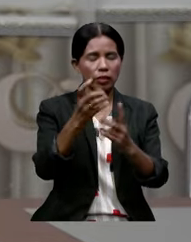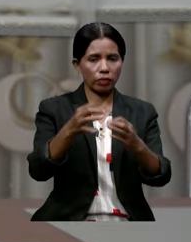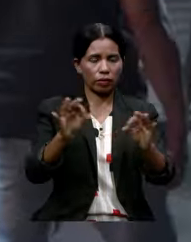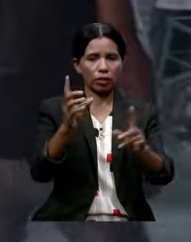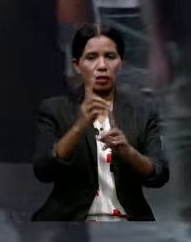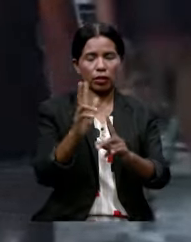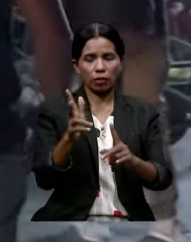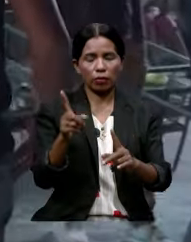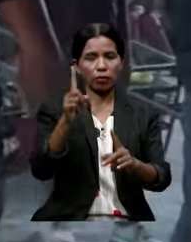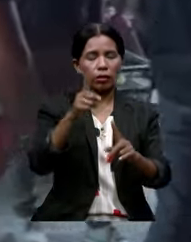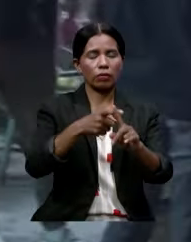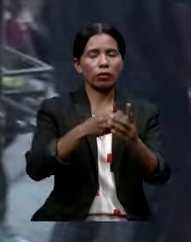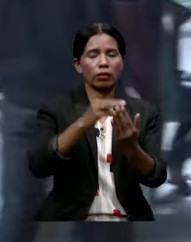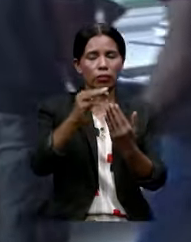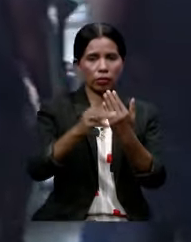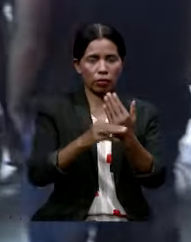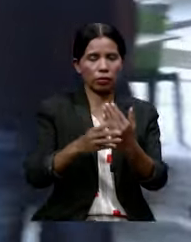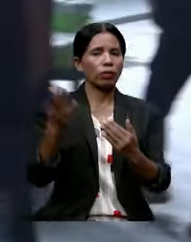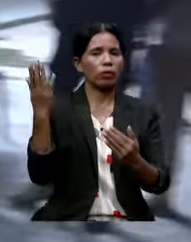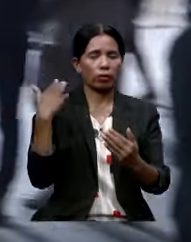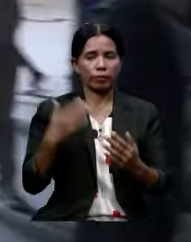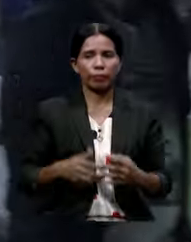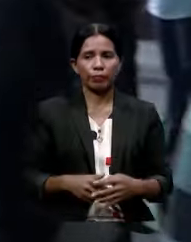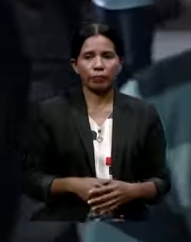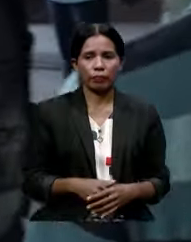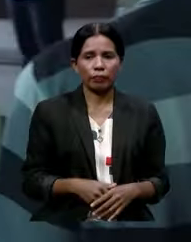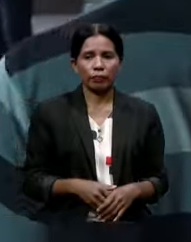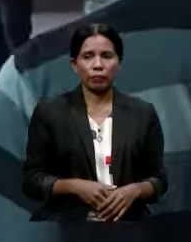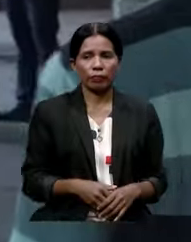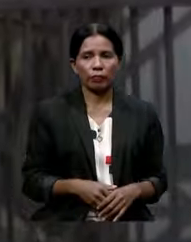ya lorong tonu singida fulan marsu liba maritu da costa santina de jesus ziemen.